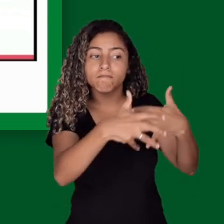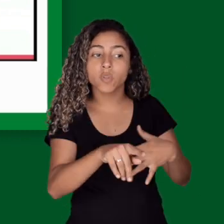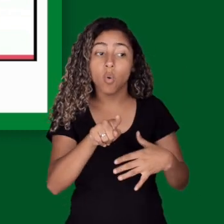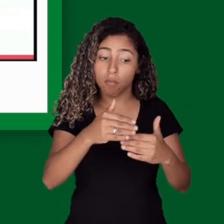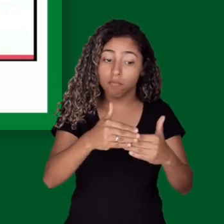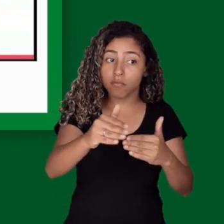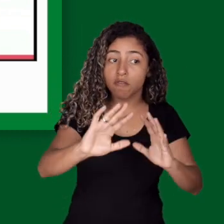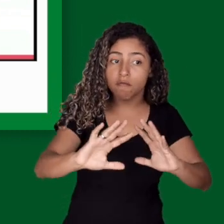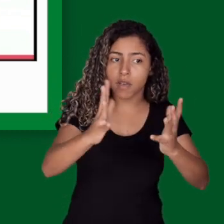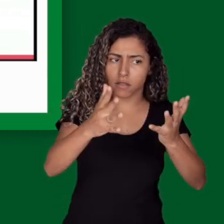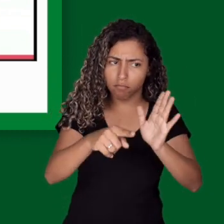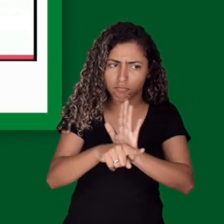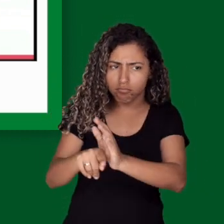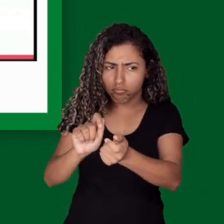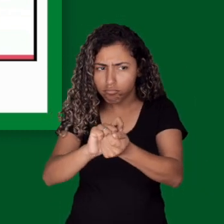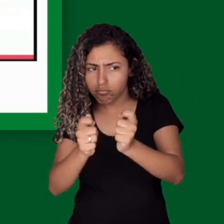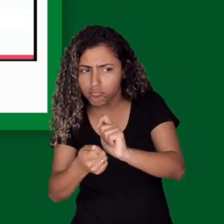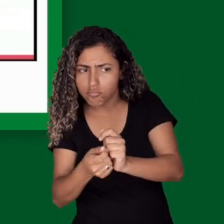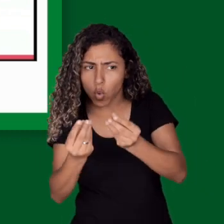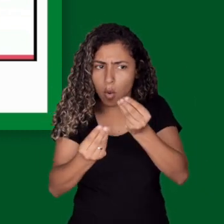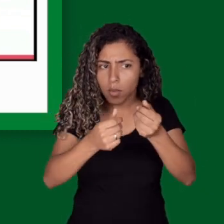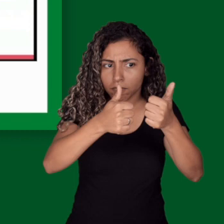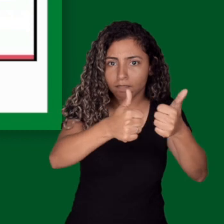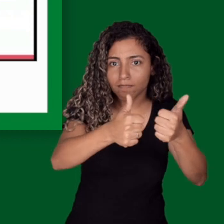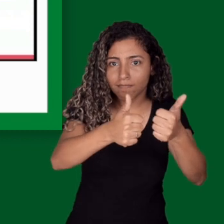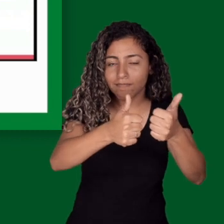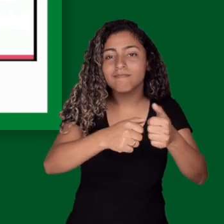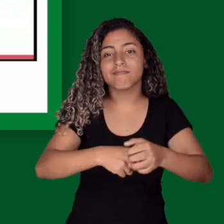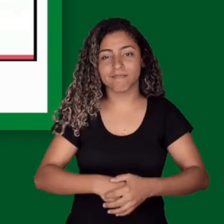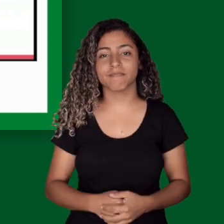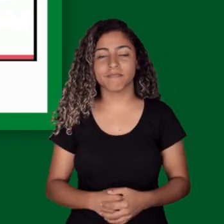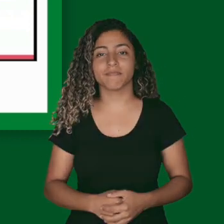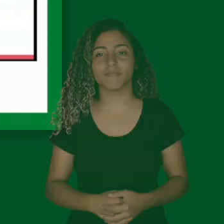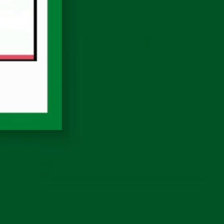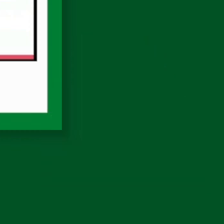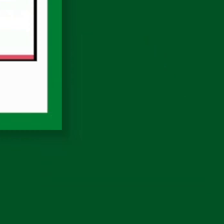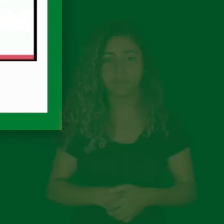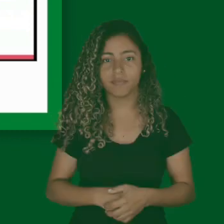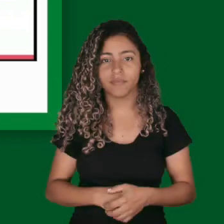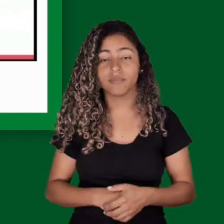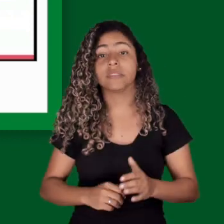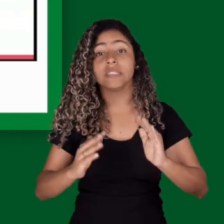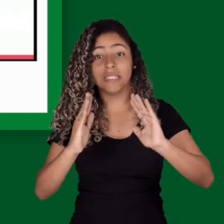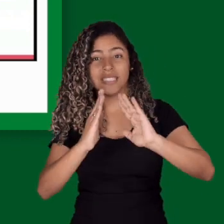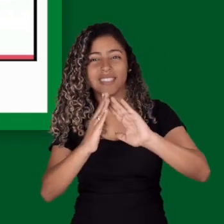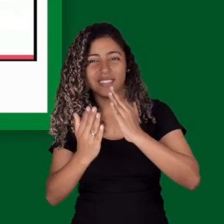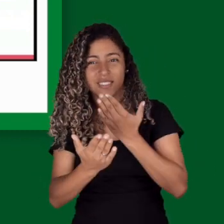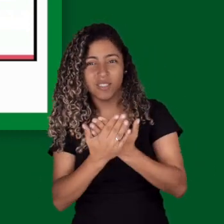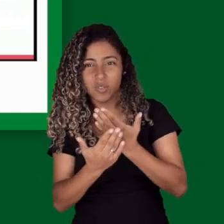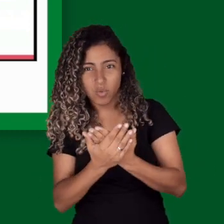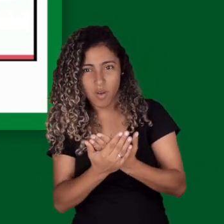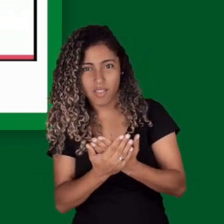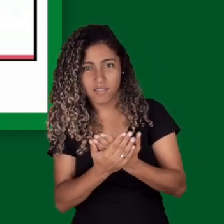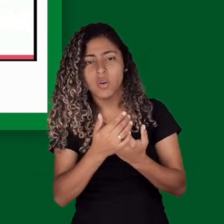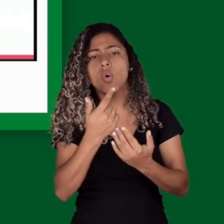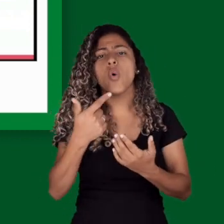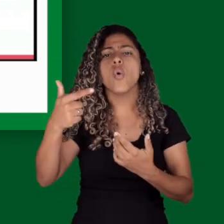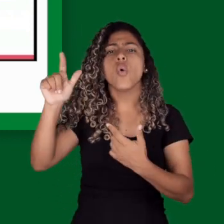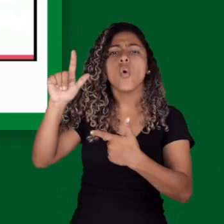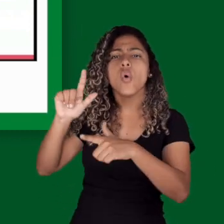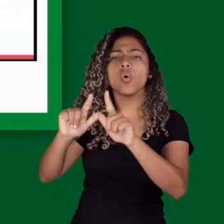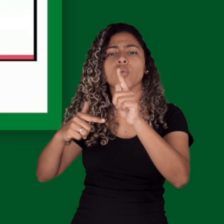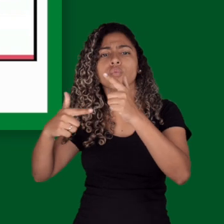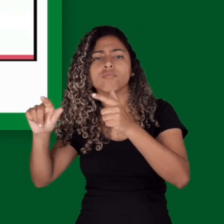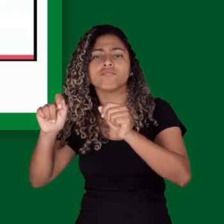ajustes necessários no dia da festa. E em relação às atividades extracurriculares na escola,